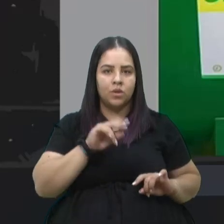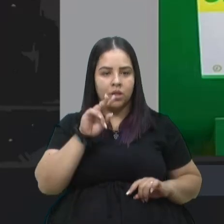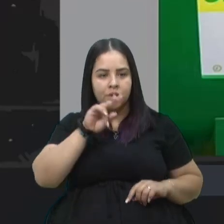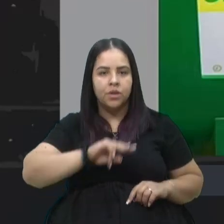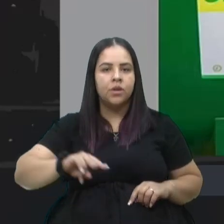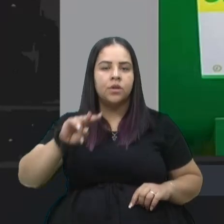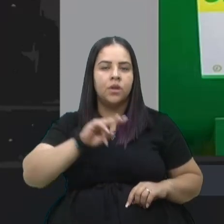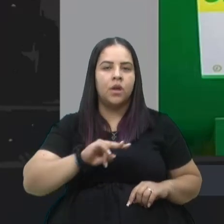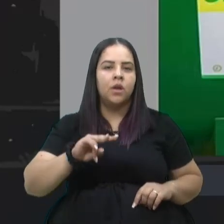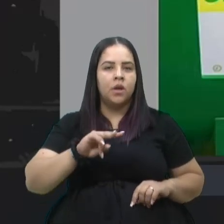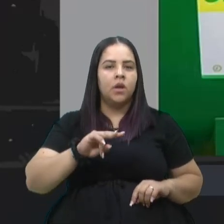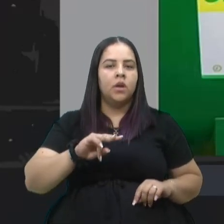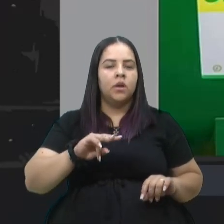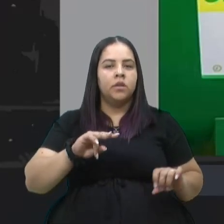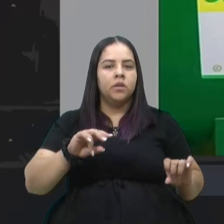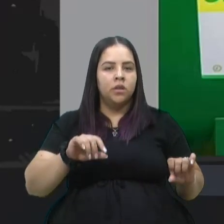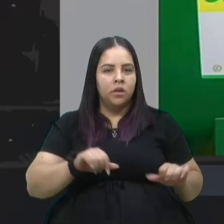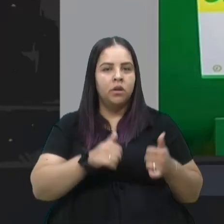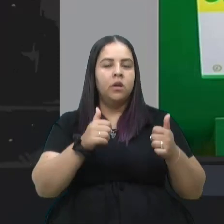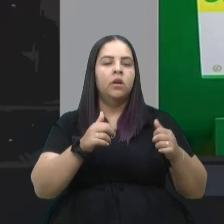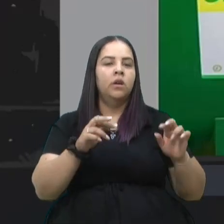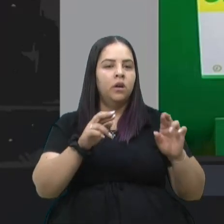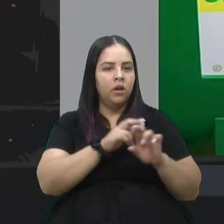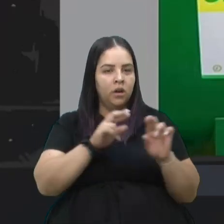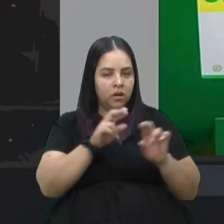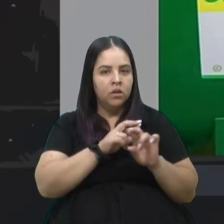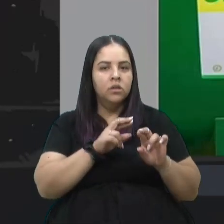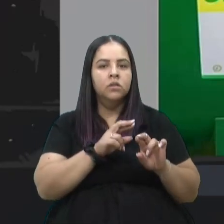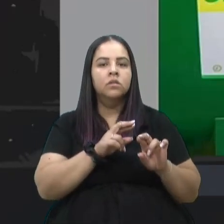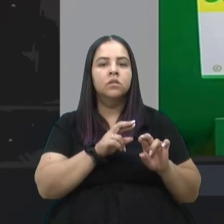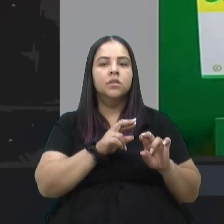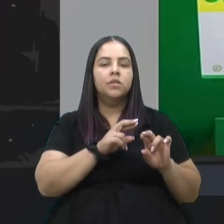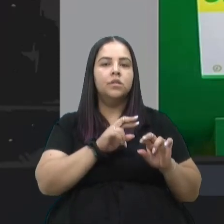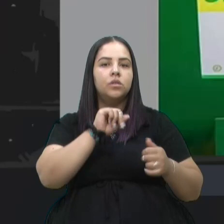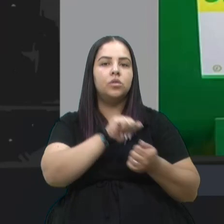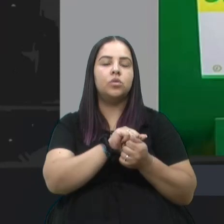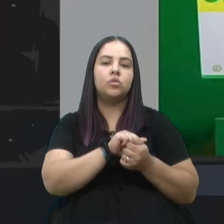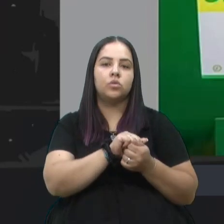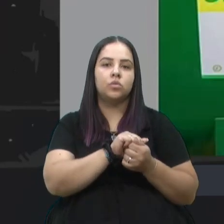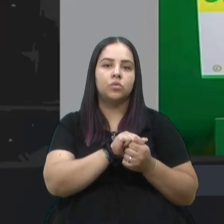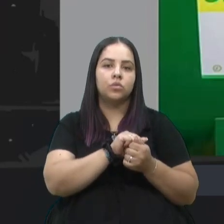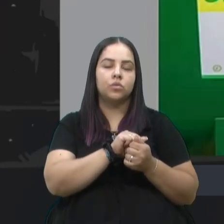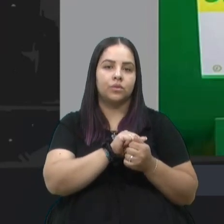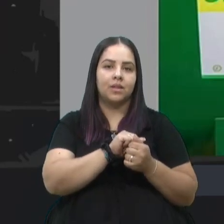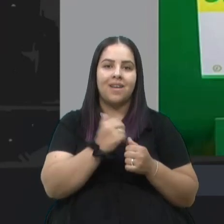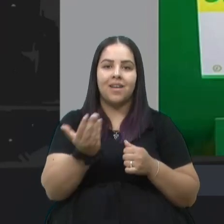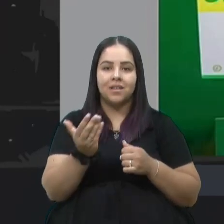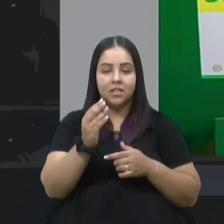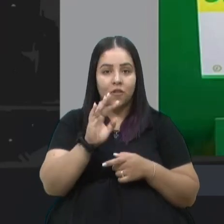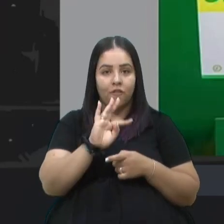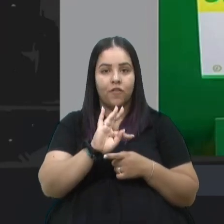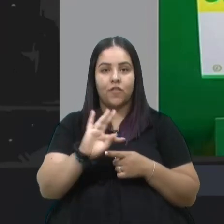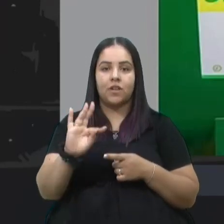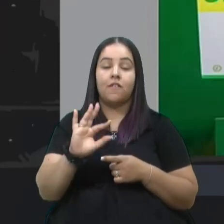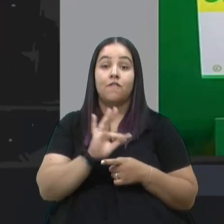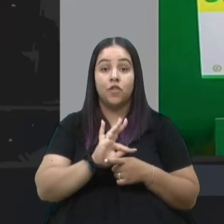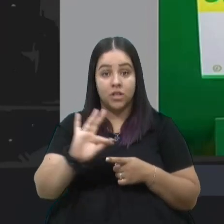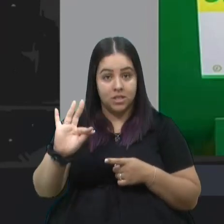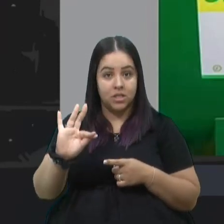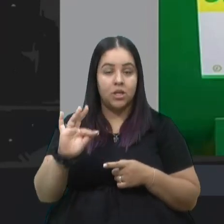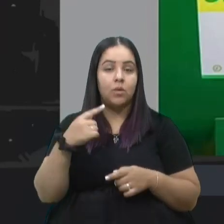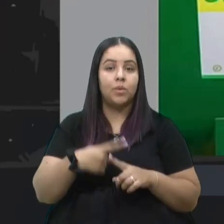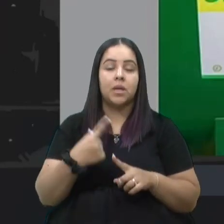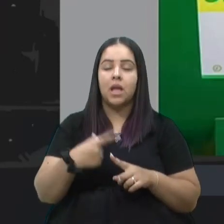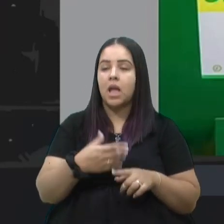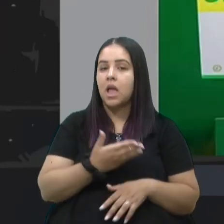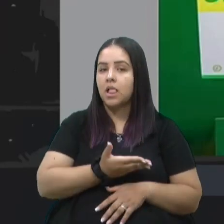a melhora do relacionamento com os fornecedores, porque ela me dizia que os fornecedores já não